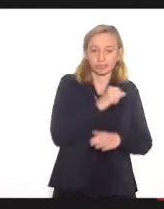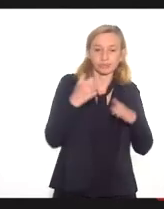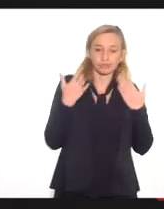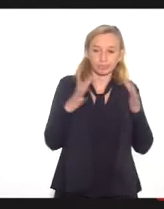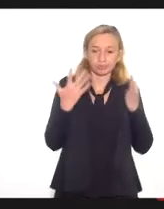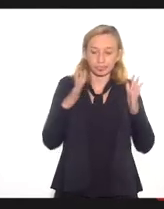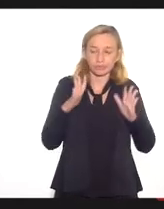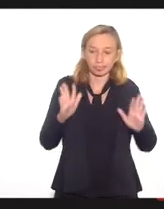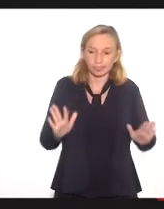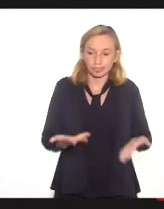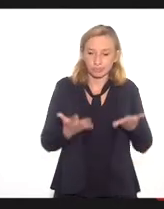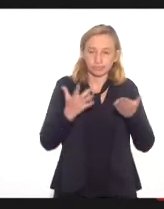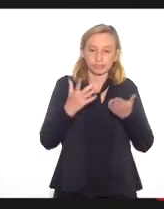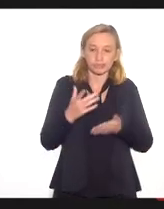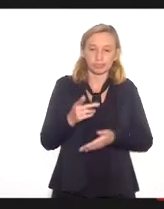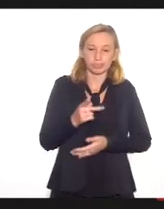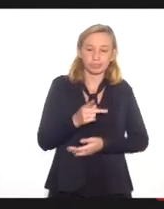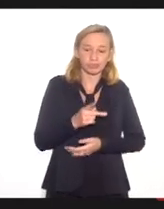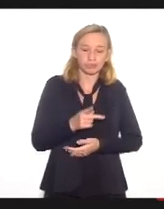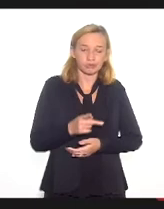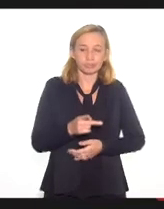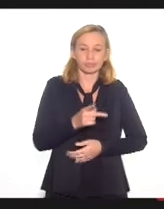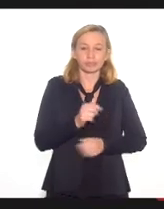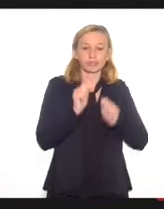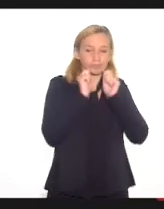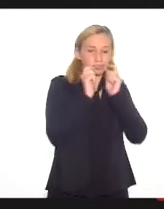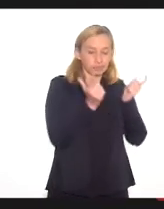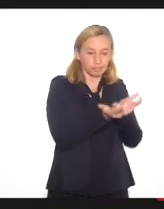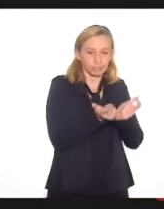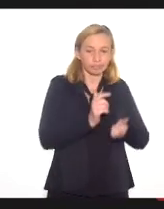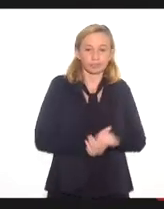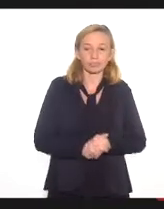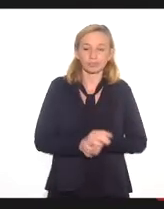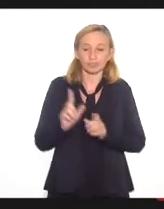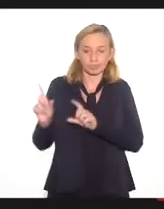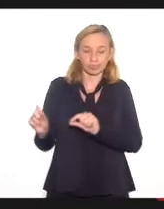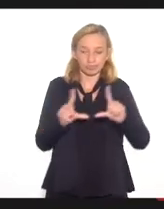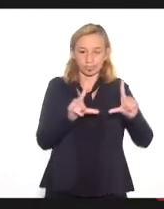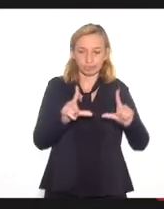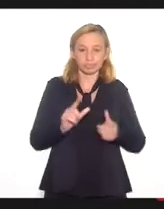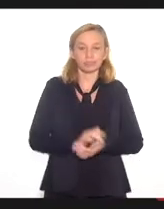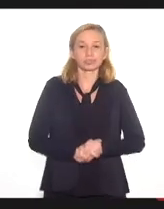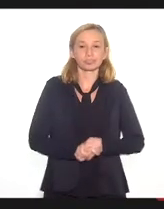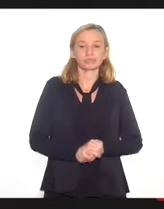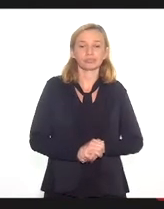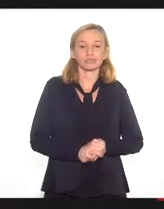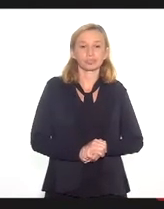a iniciativa por esse programa da Assembleia Legislativa pode passar aí Henrique por favor